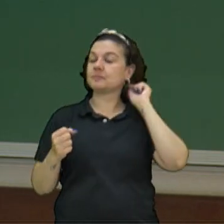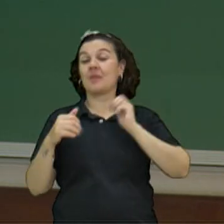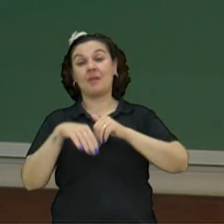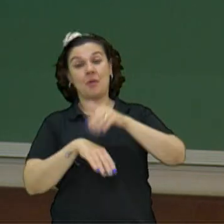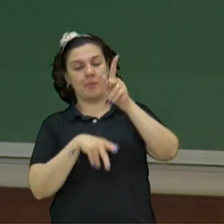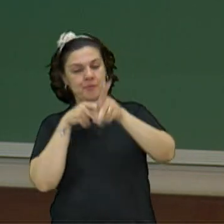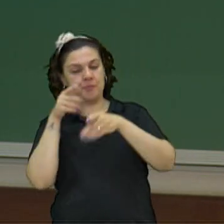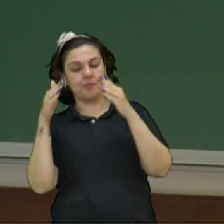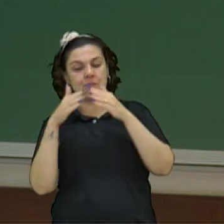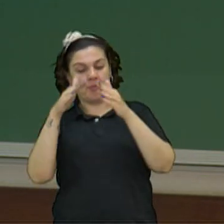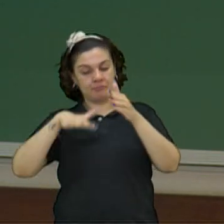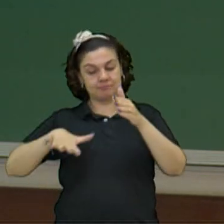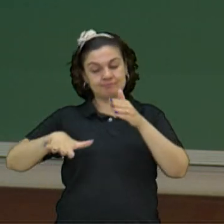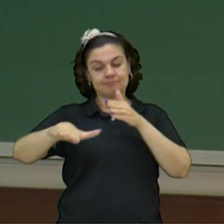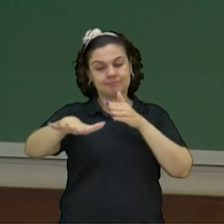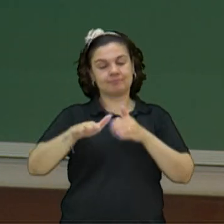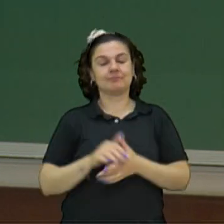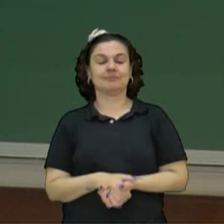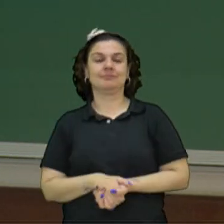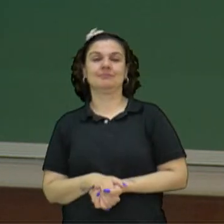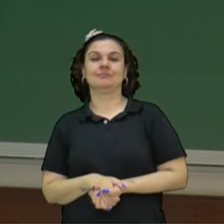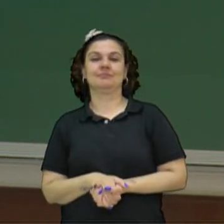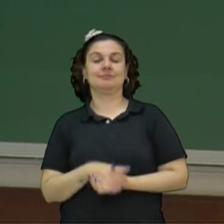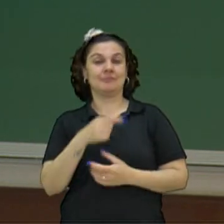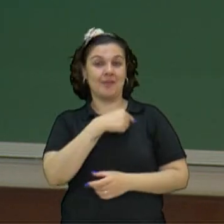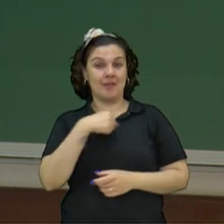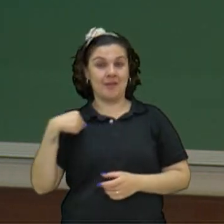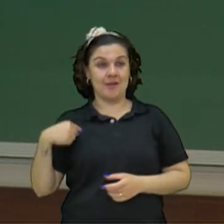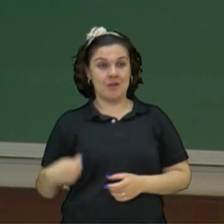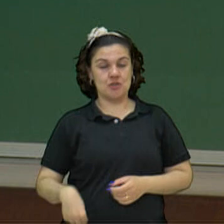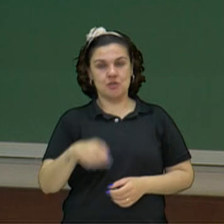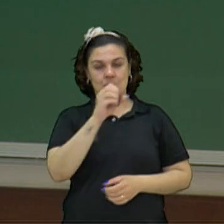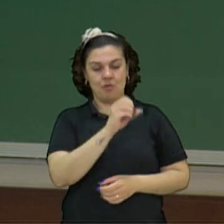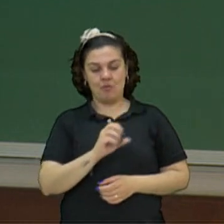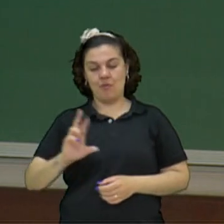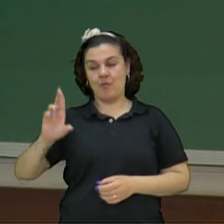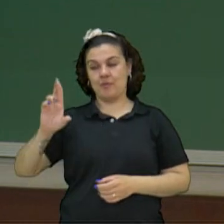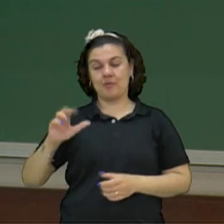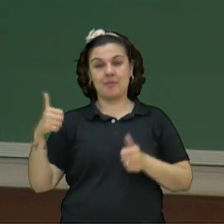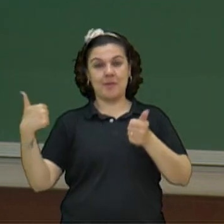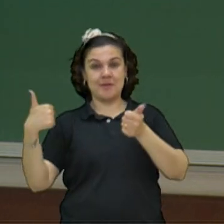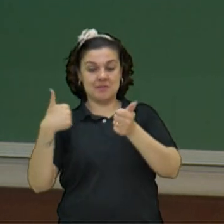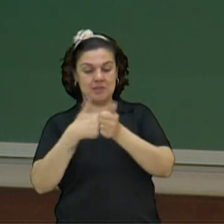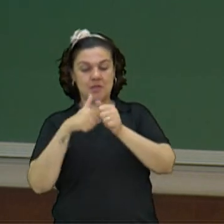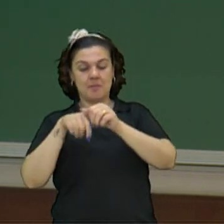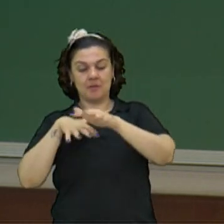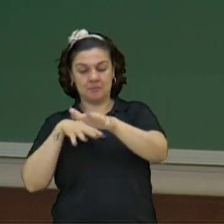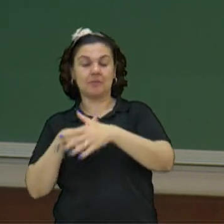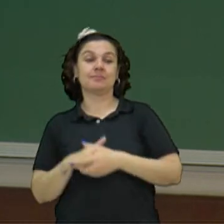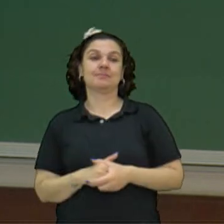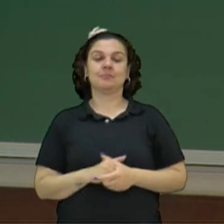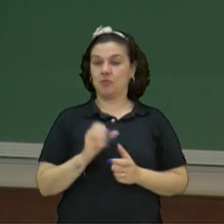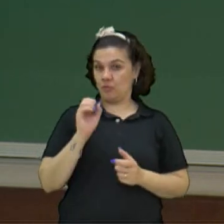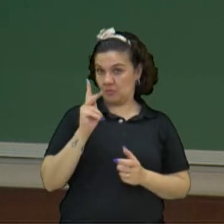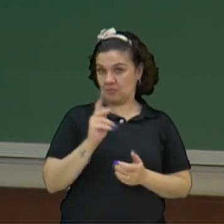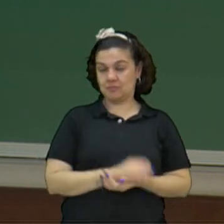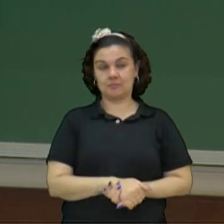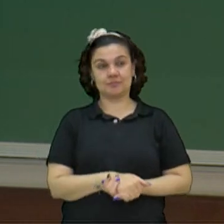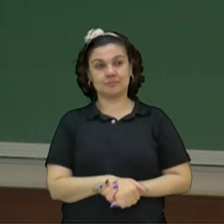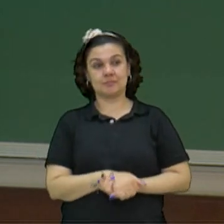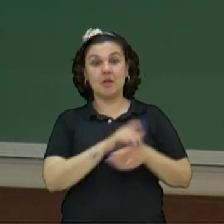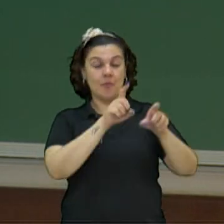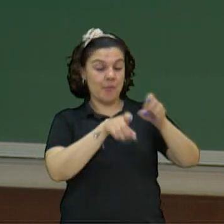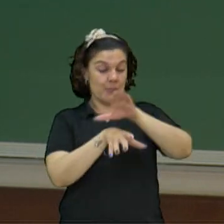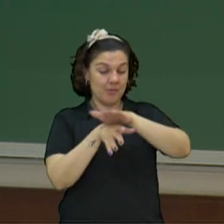população está ali, a China do Oriente, aquela parte que está perto do mar. O interior